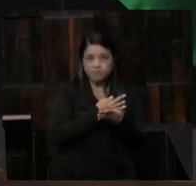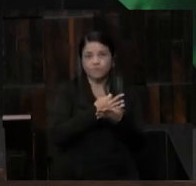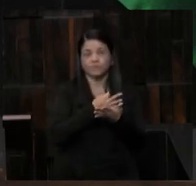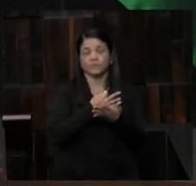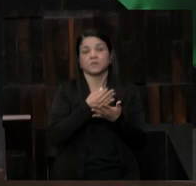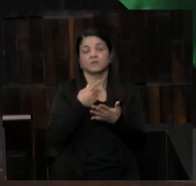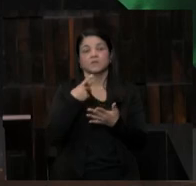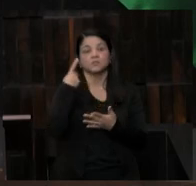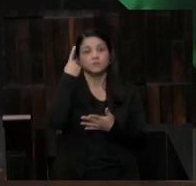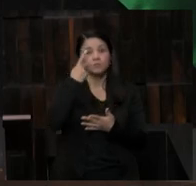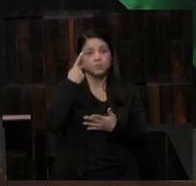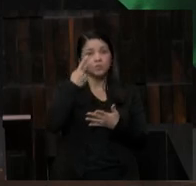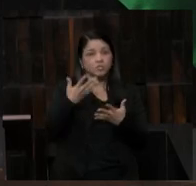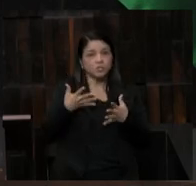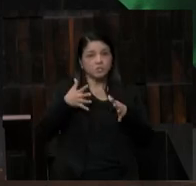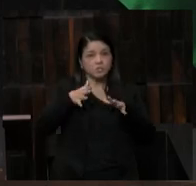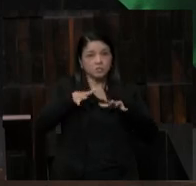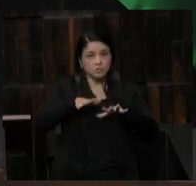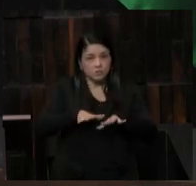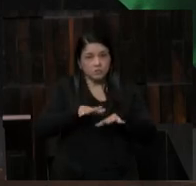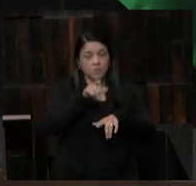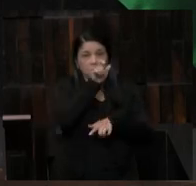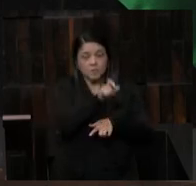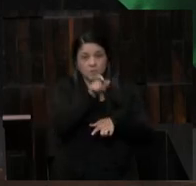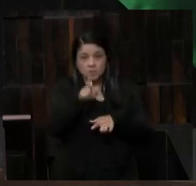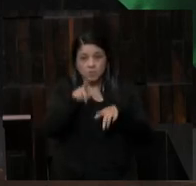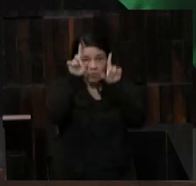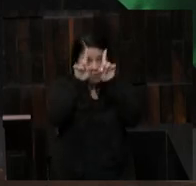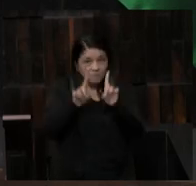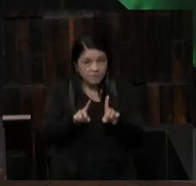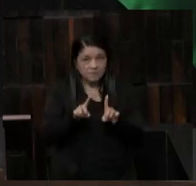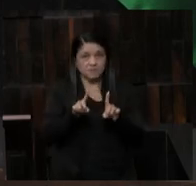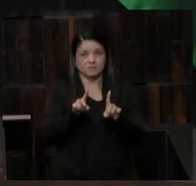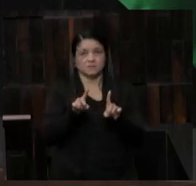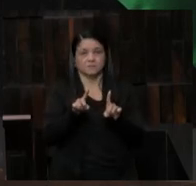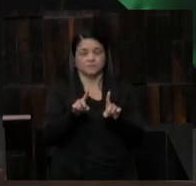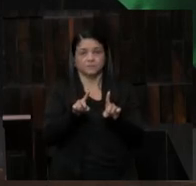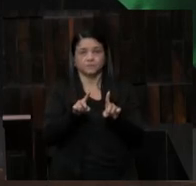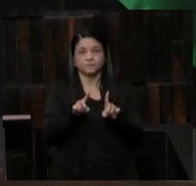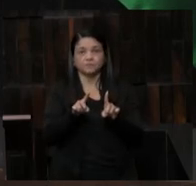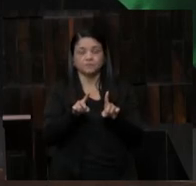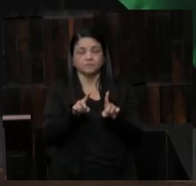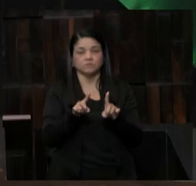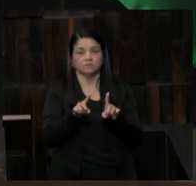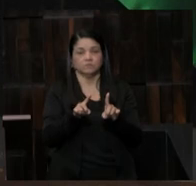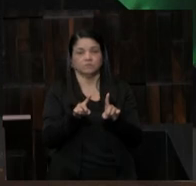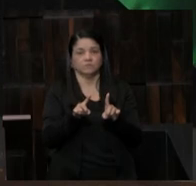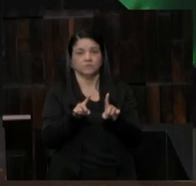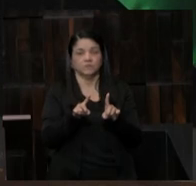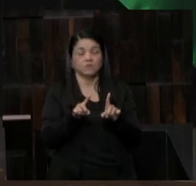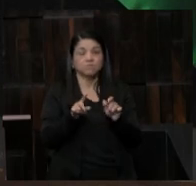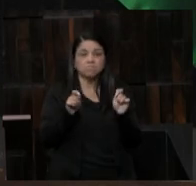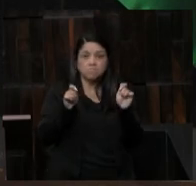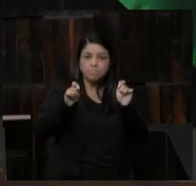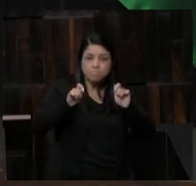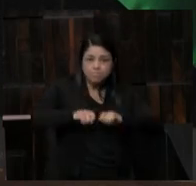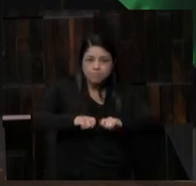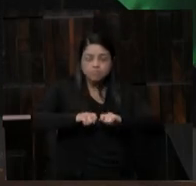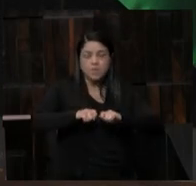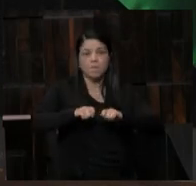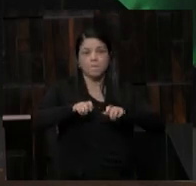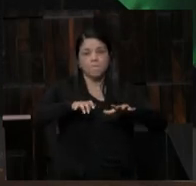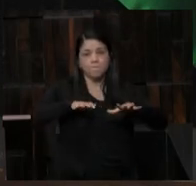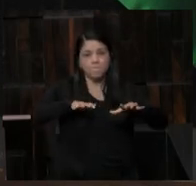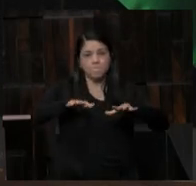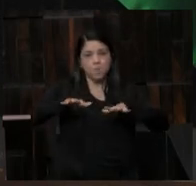políticas inclusivas para pessoas com deficiência, para que a gente possa mobilizar